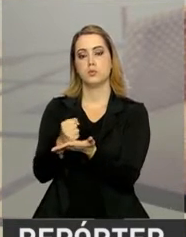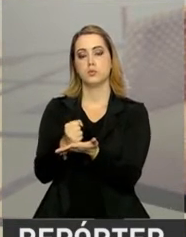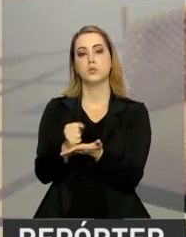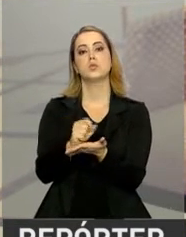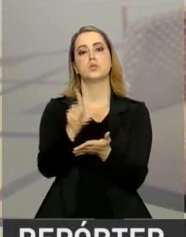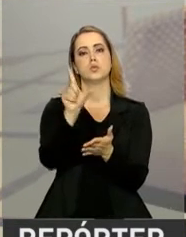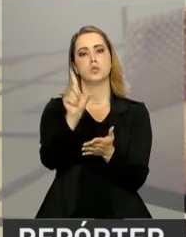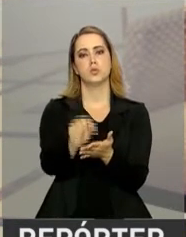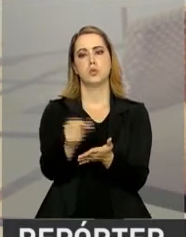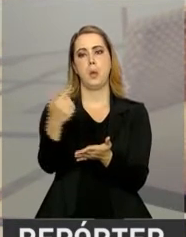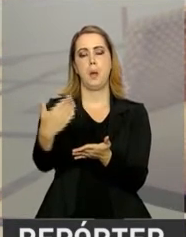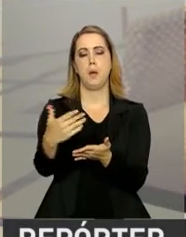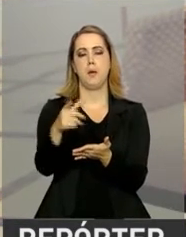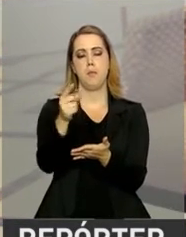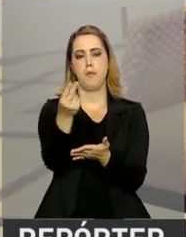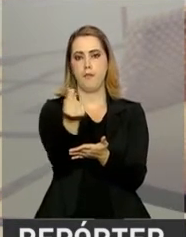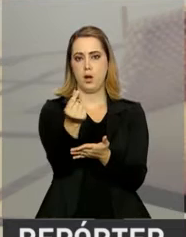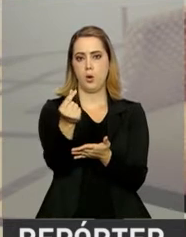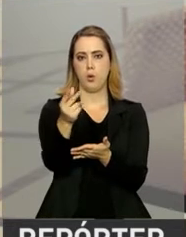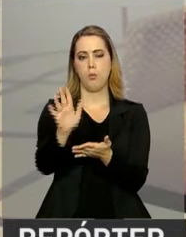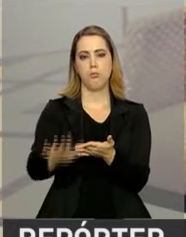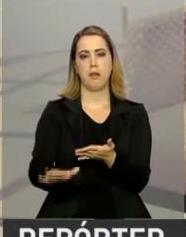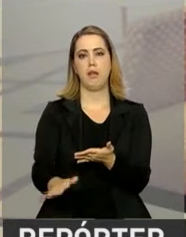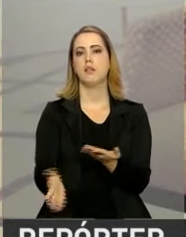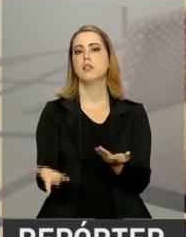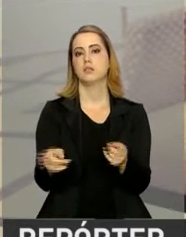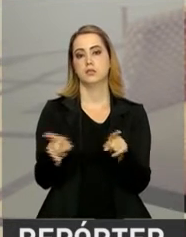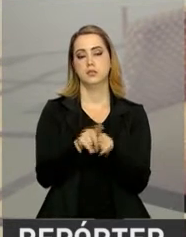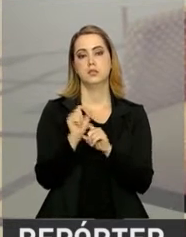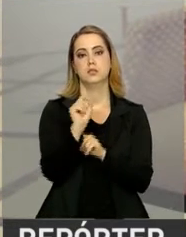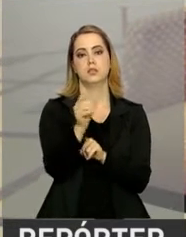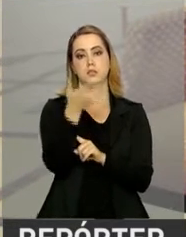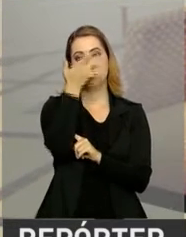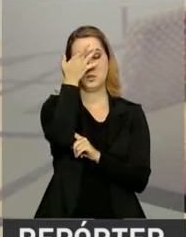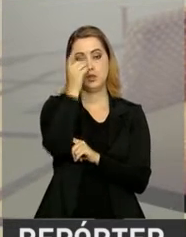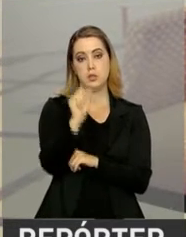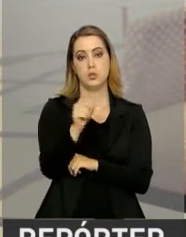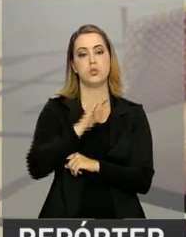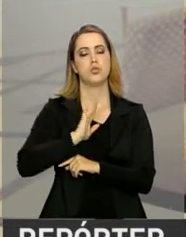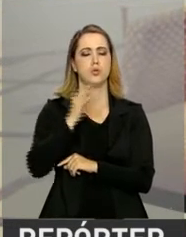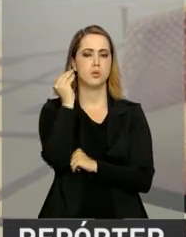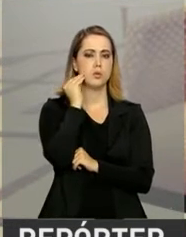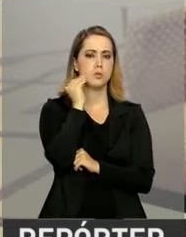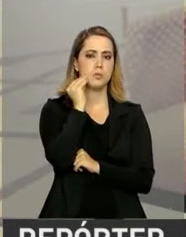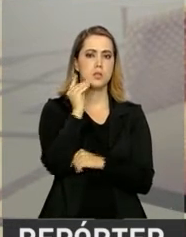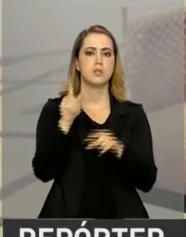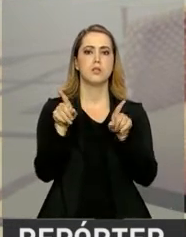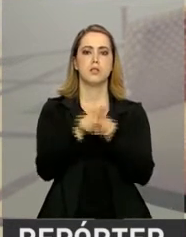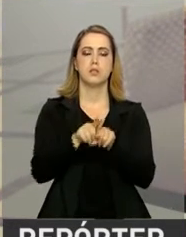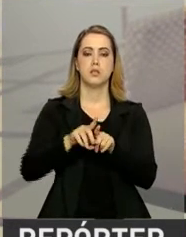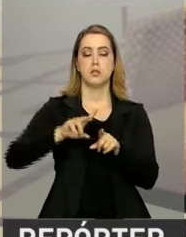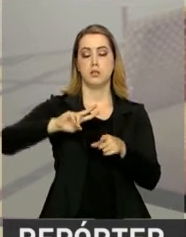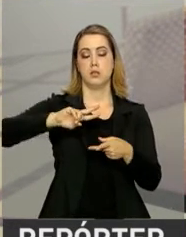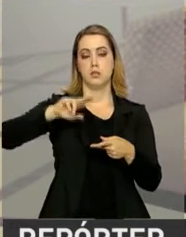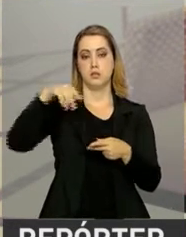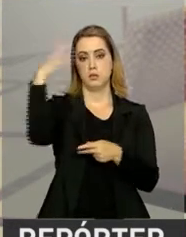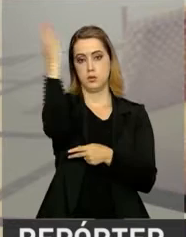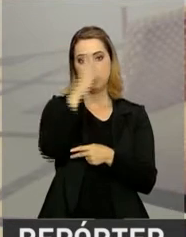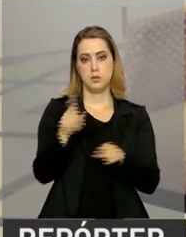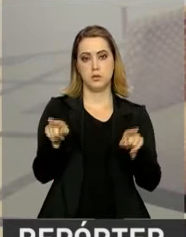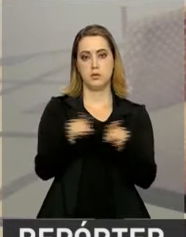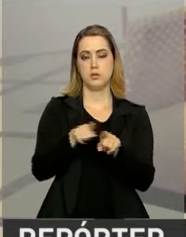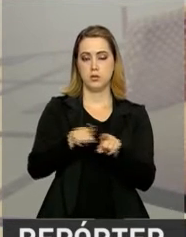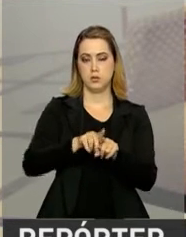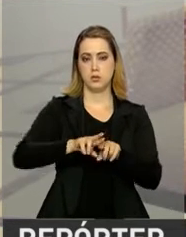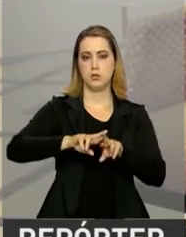testes de laboratório de baixo custo, tendo a Índia já uma grande experiência, o Brasil também, na parte de genéricos. Acho que essa